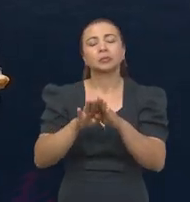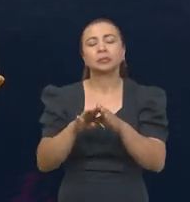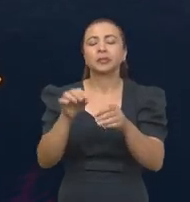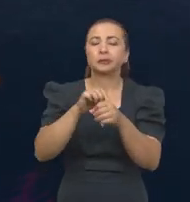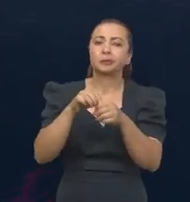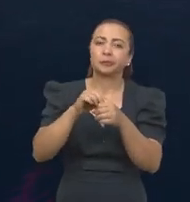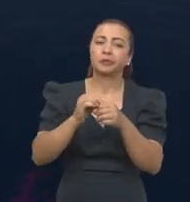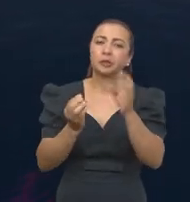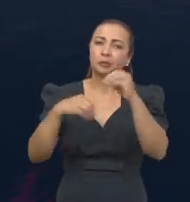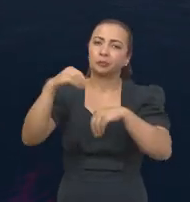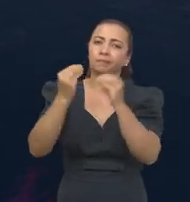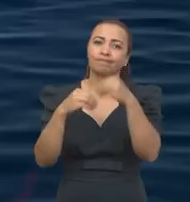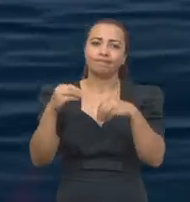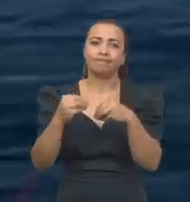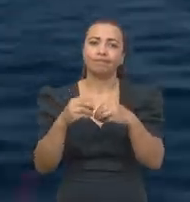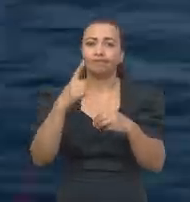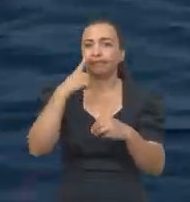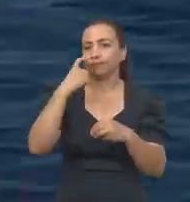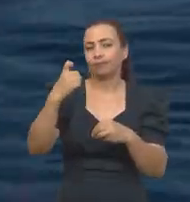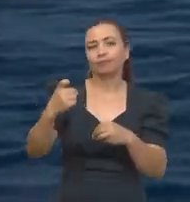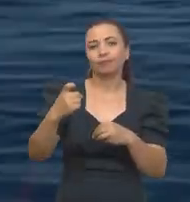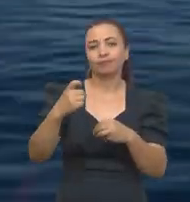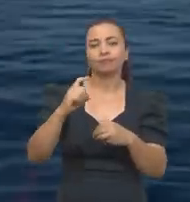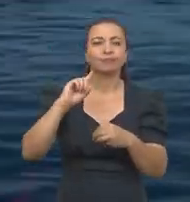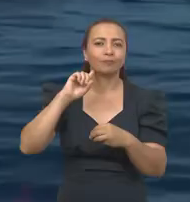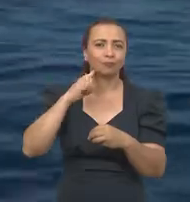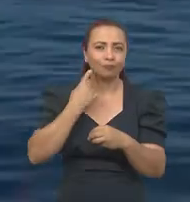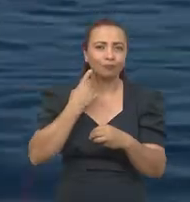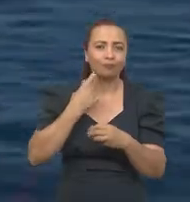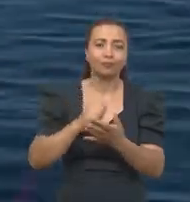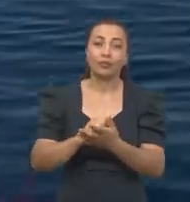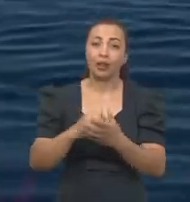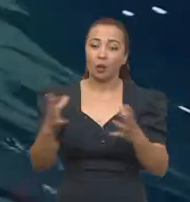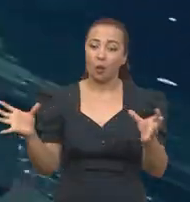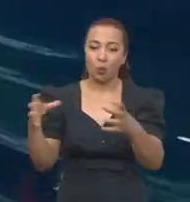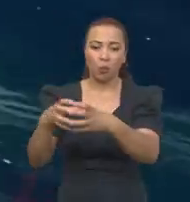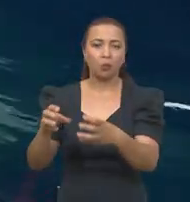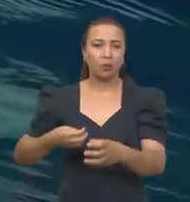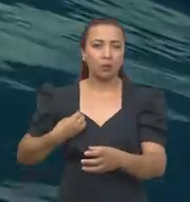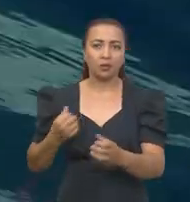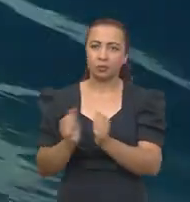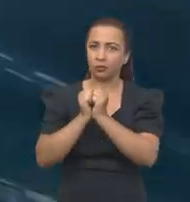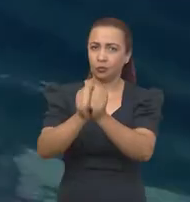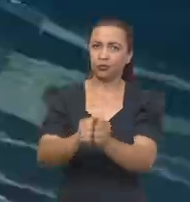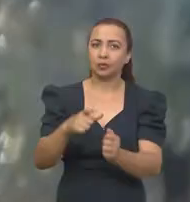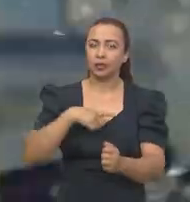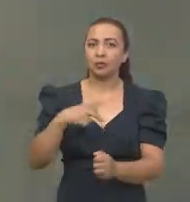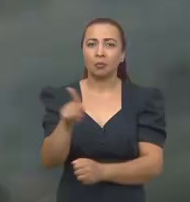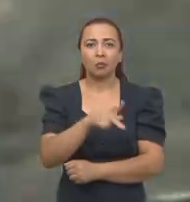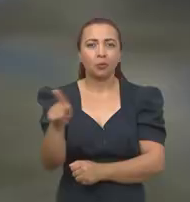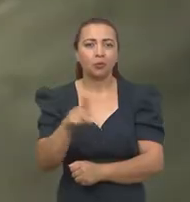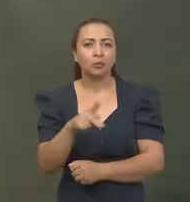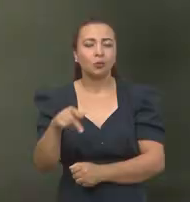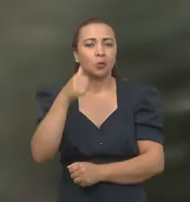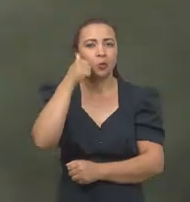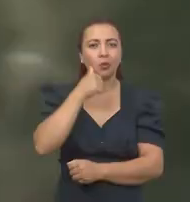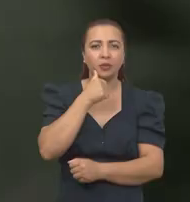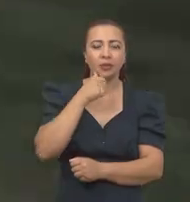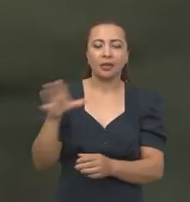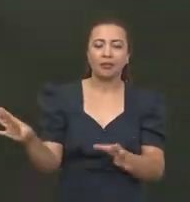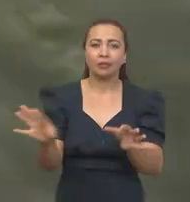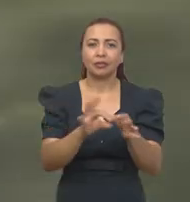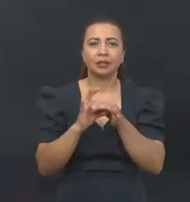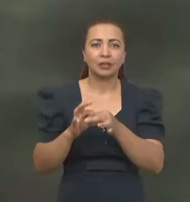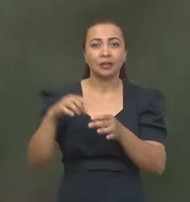micro plástico que não deixa de ser um poluente Então o a equipe que dá comigo nós temos professoras na